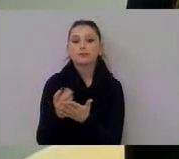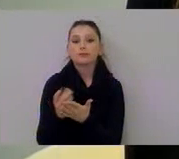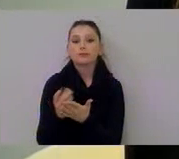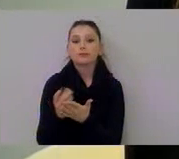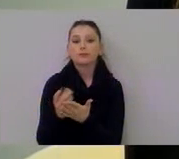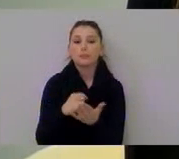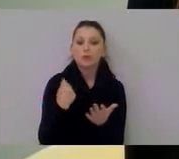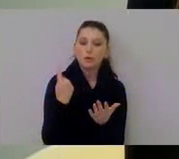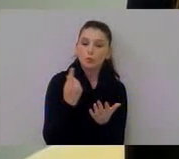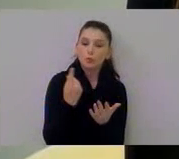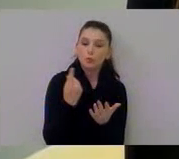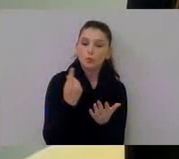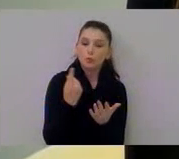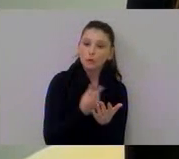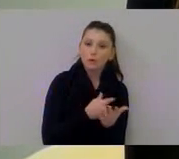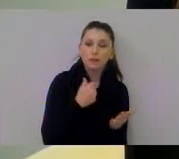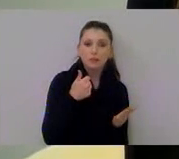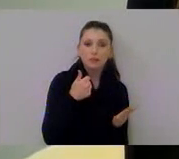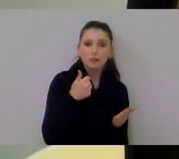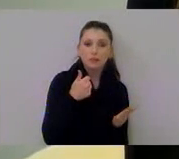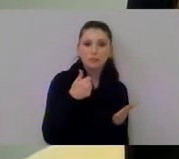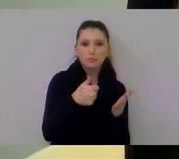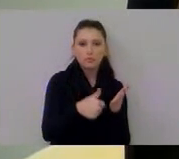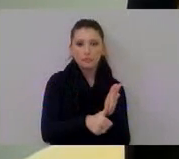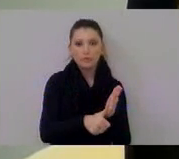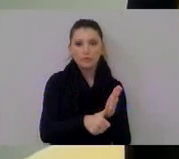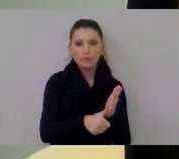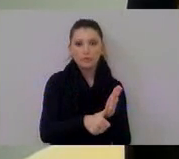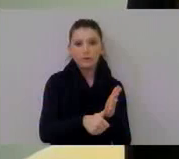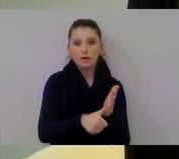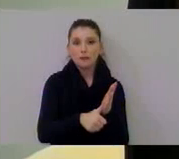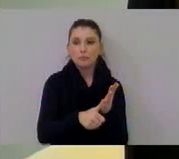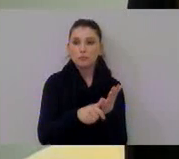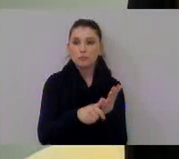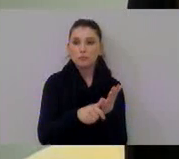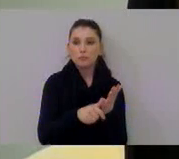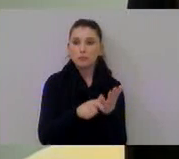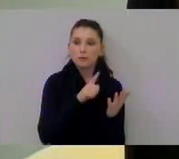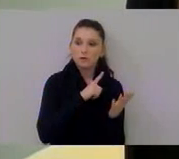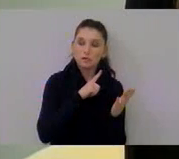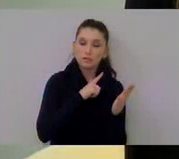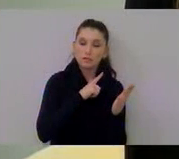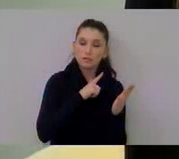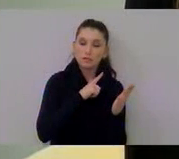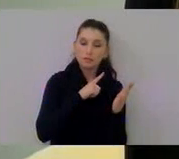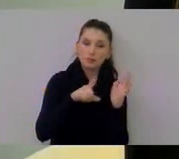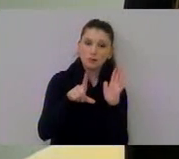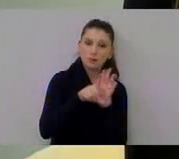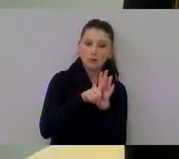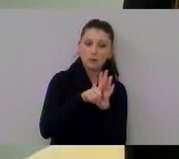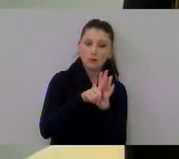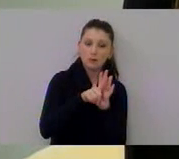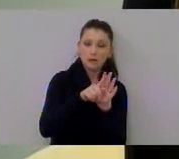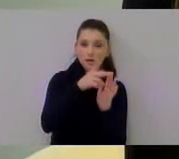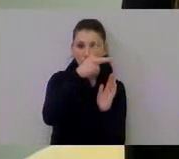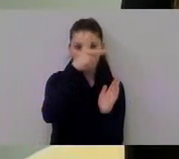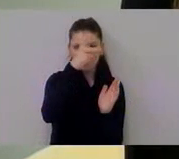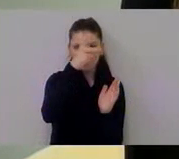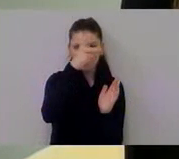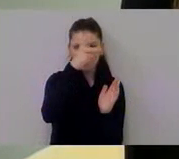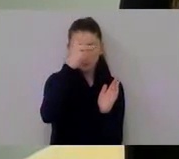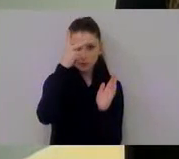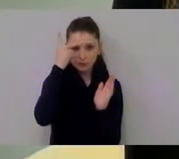o parecer da Prefeitura Municipal que esses valores seriam investidos na